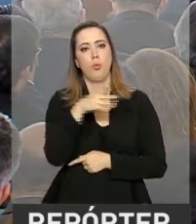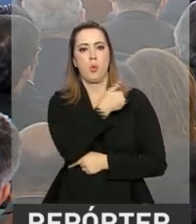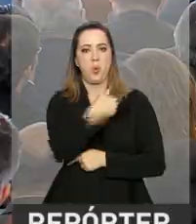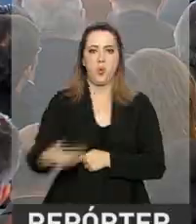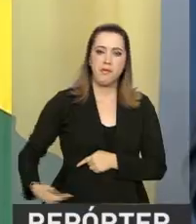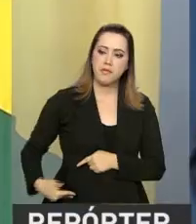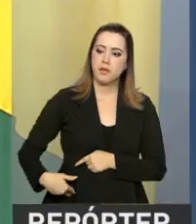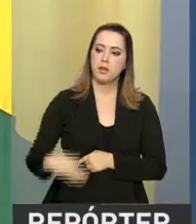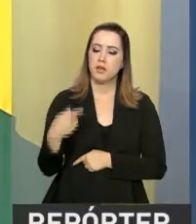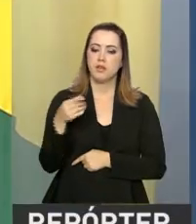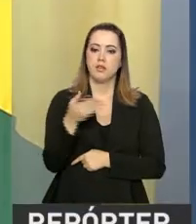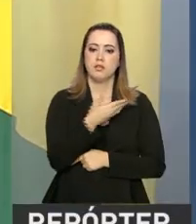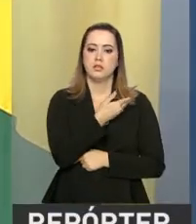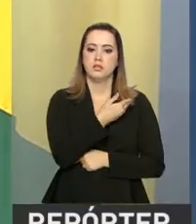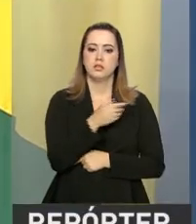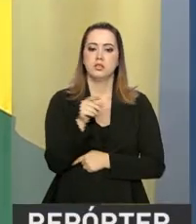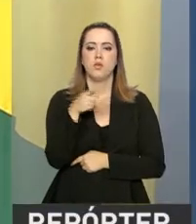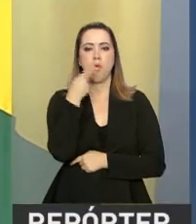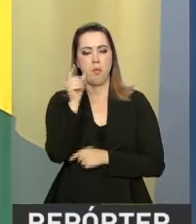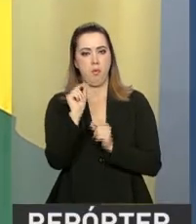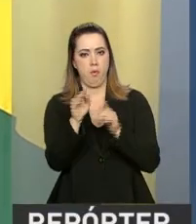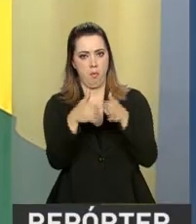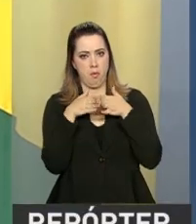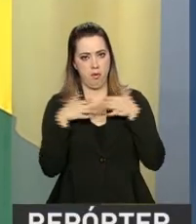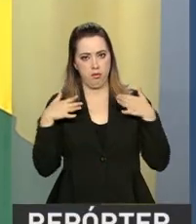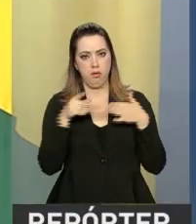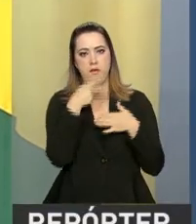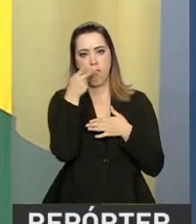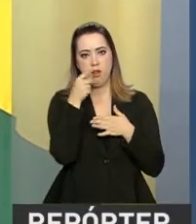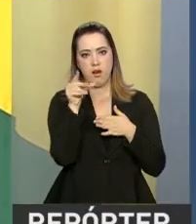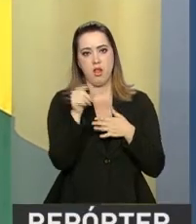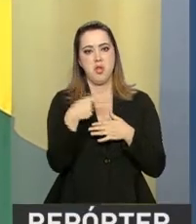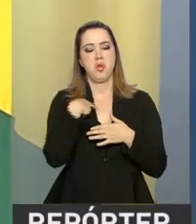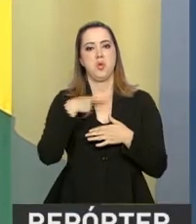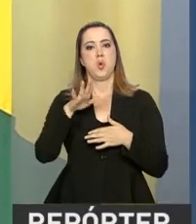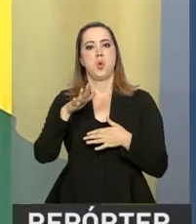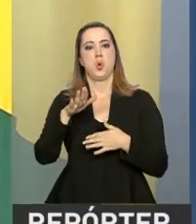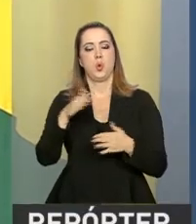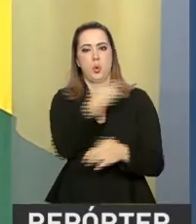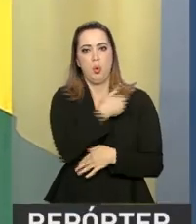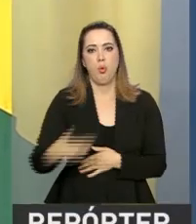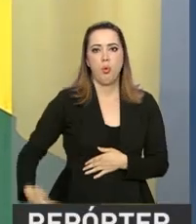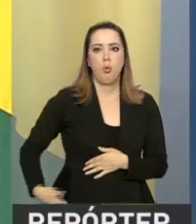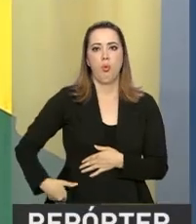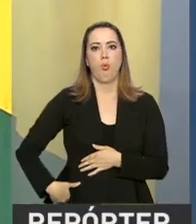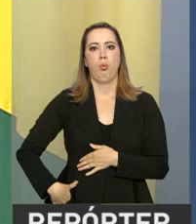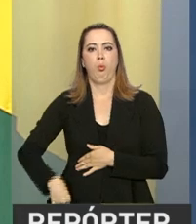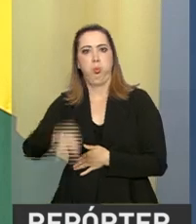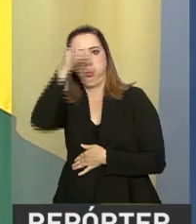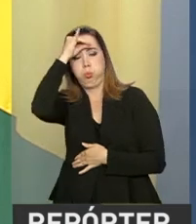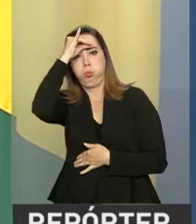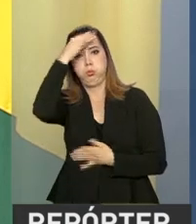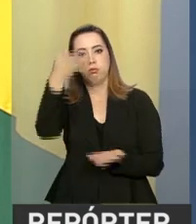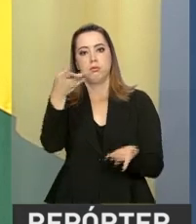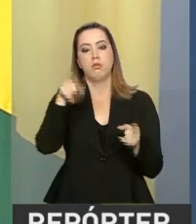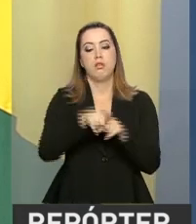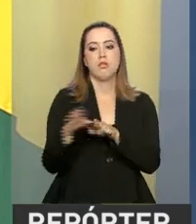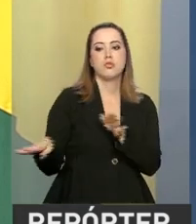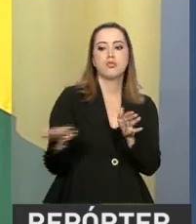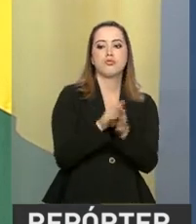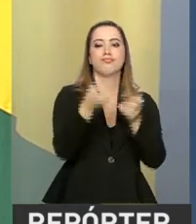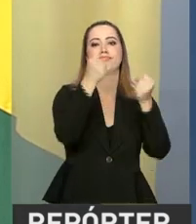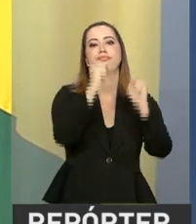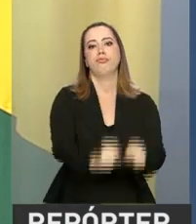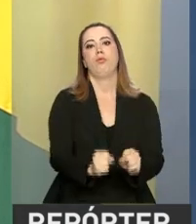tão, se me permite a expressão um pouco mais forte, tão estupidificado, tão idiota, que chega ao poder